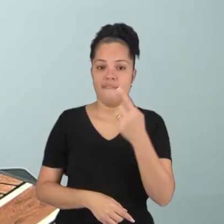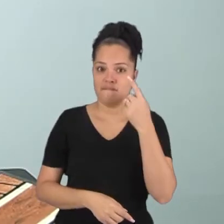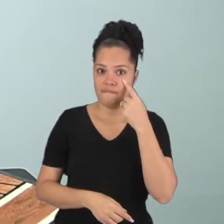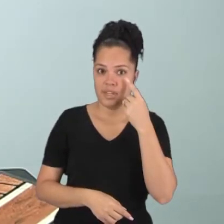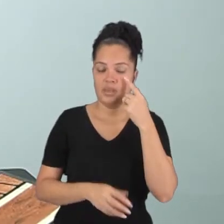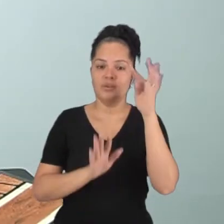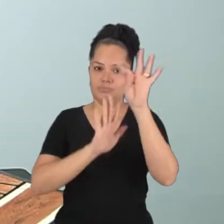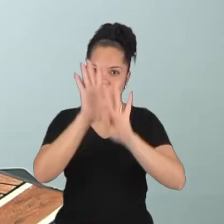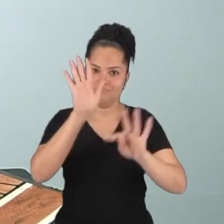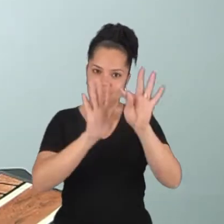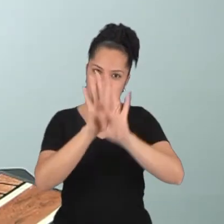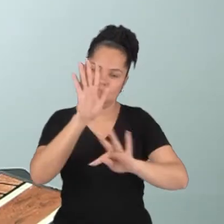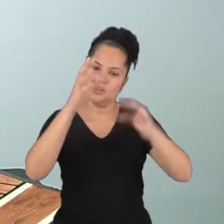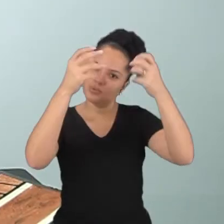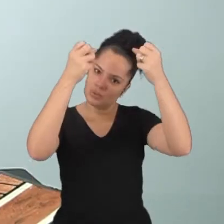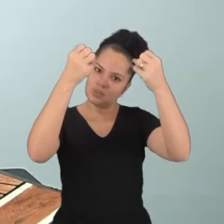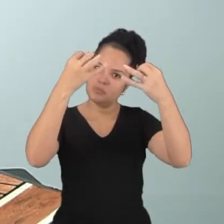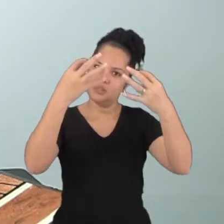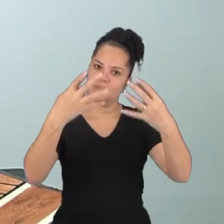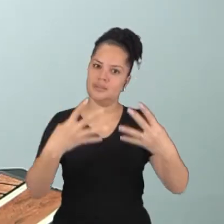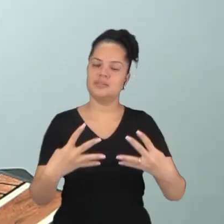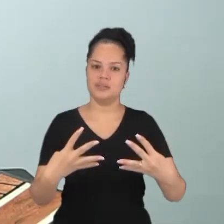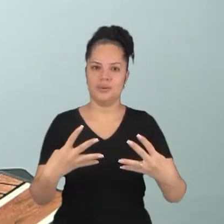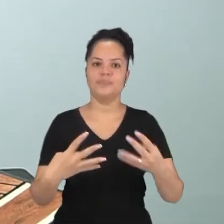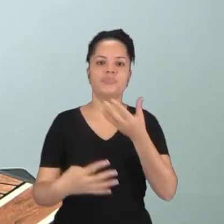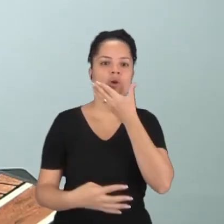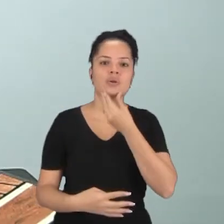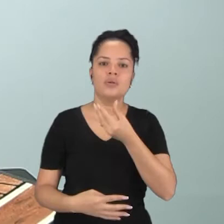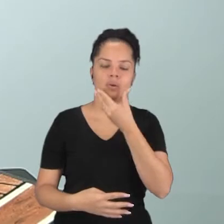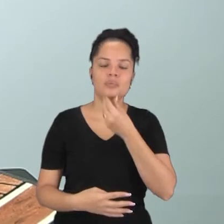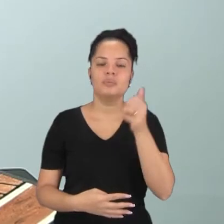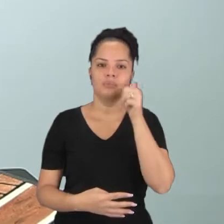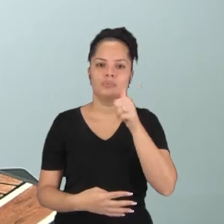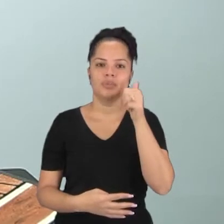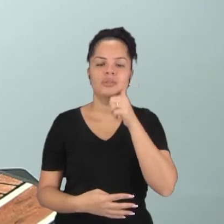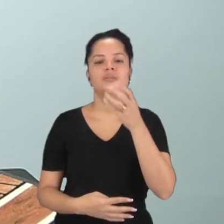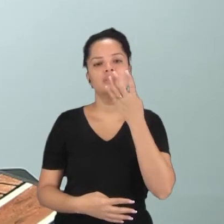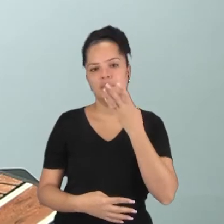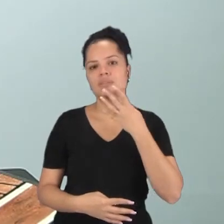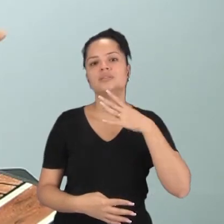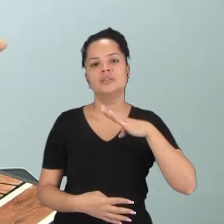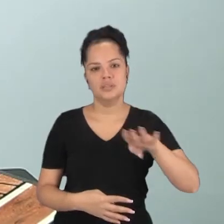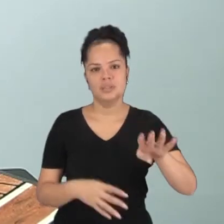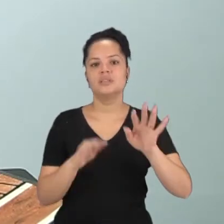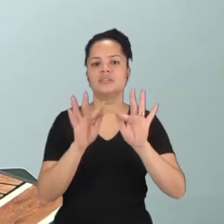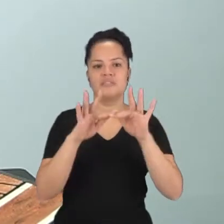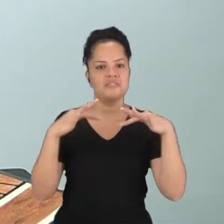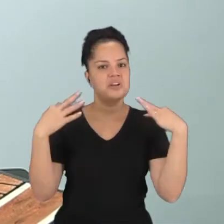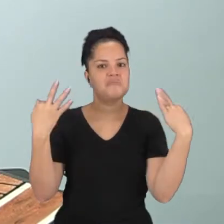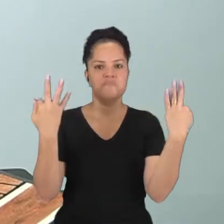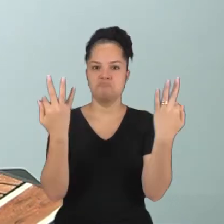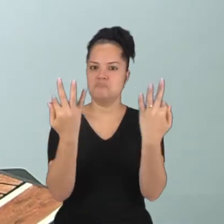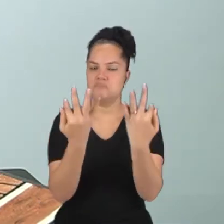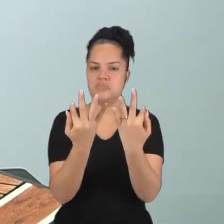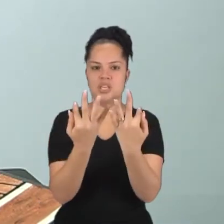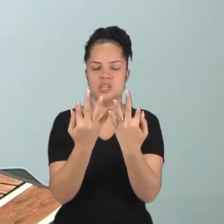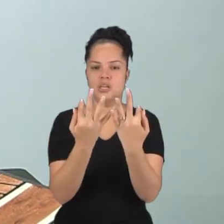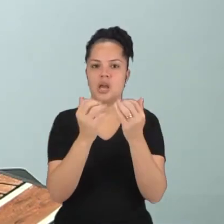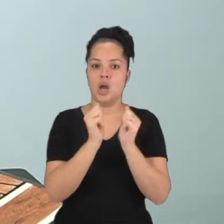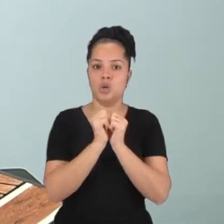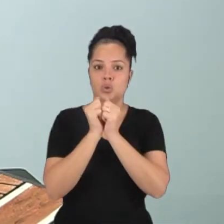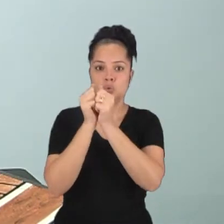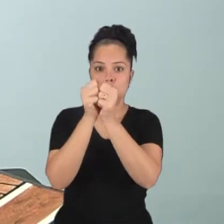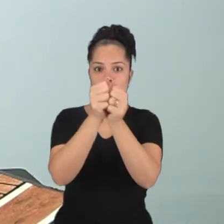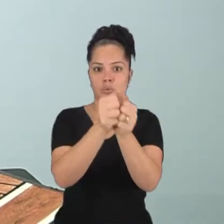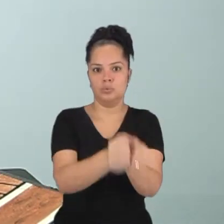texto, né, uma simulação aqui, homens e mulheres e crianças, né, famílias inteiras foram, né,